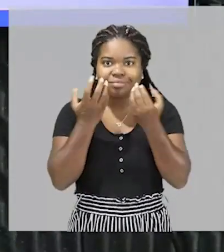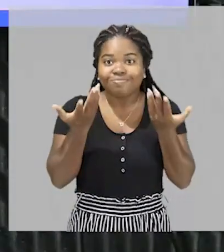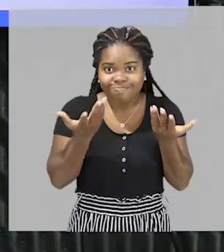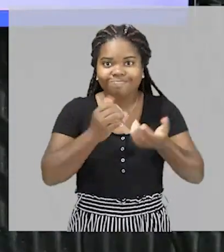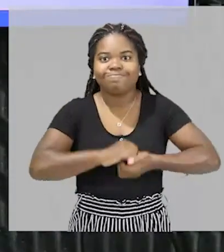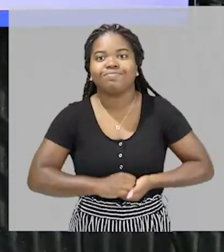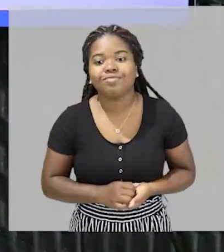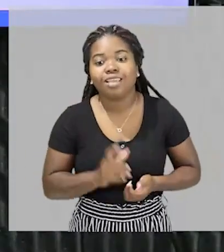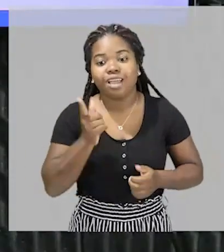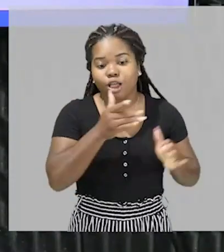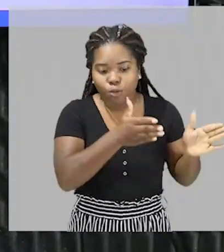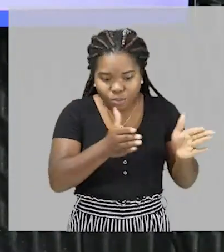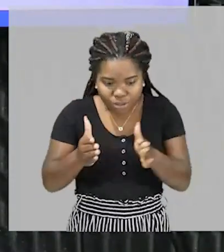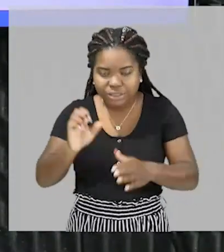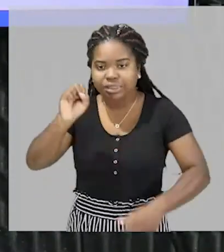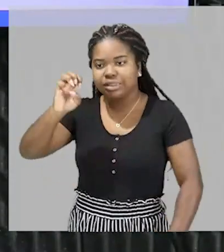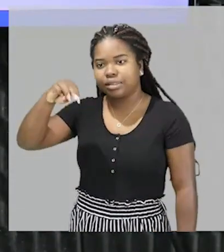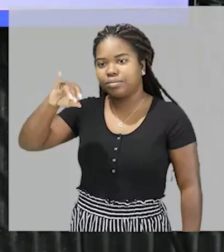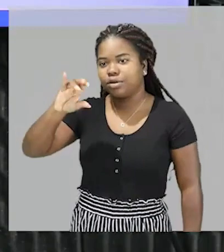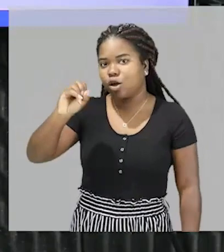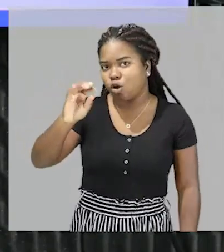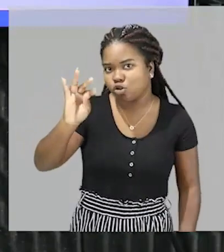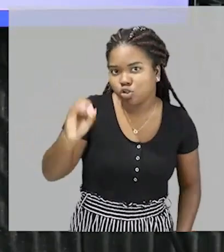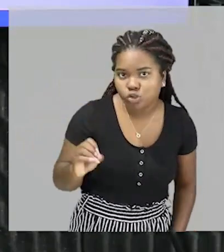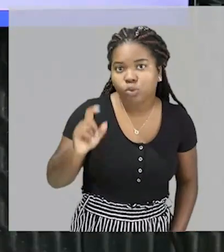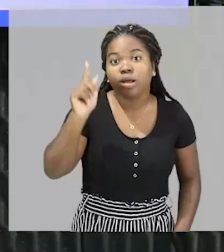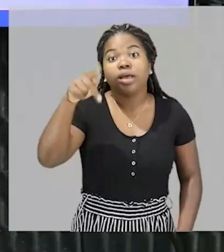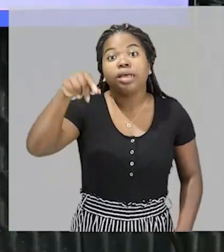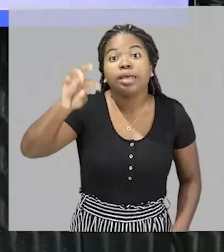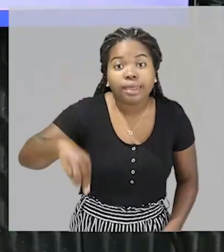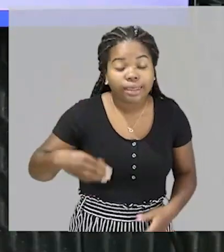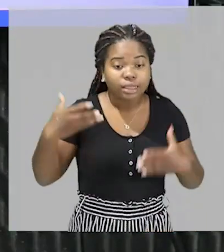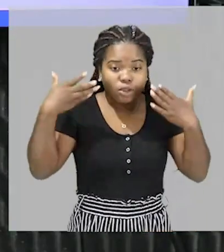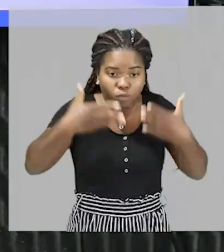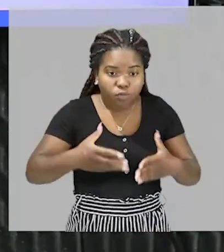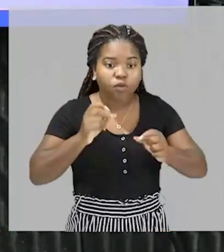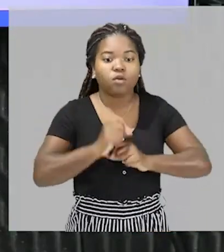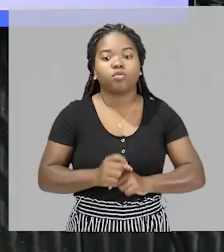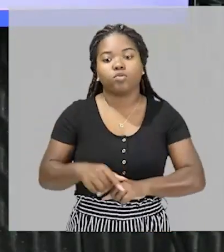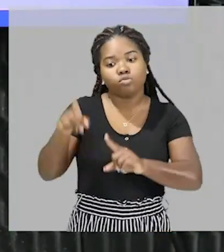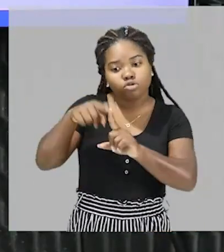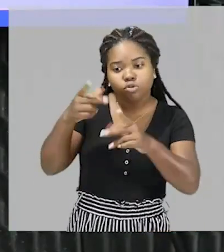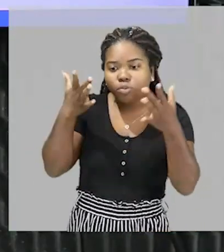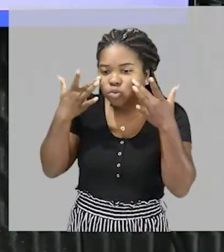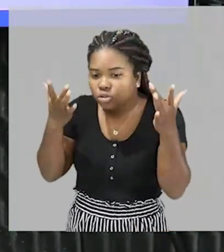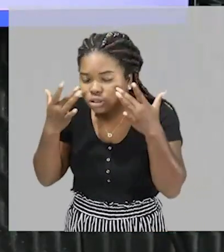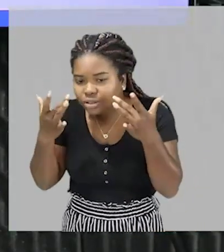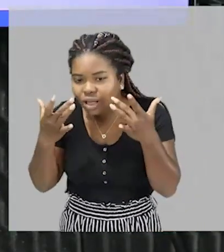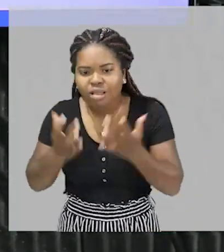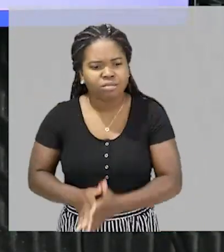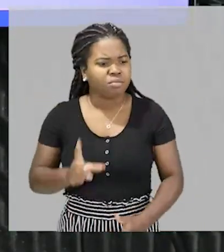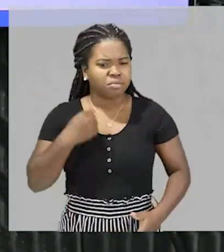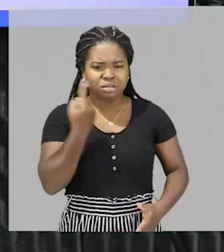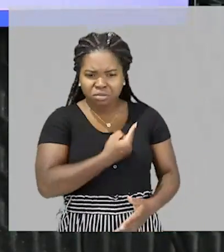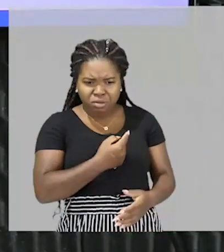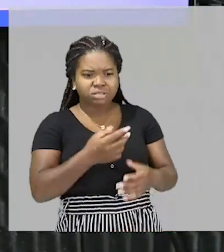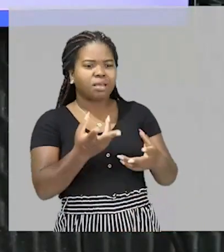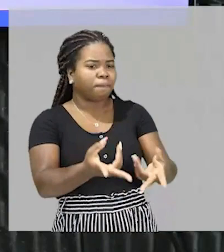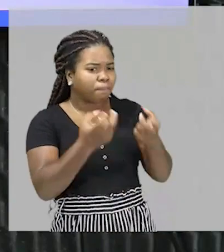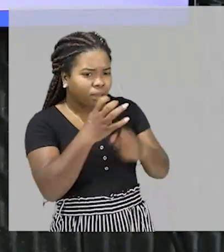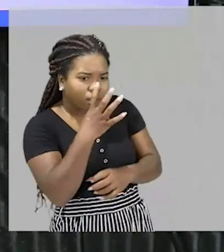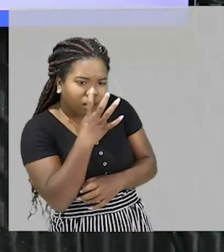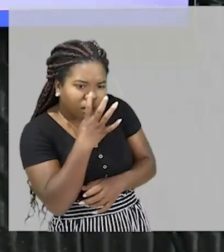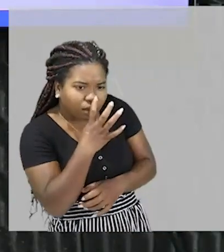semiótico. Para quem trabalha com a atuação, com o teatro, com a linguagem teatral, isso para a gente é material de observação de